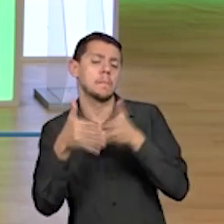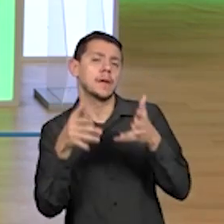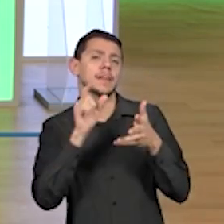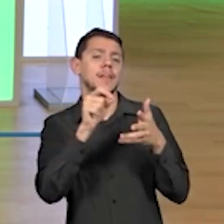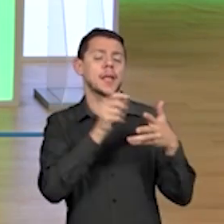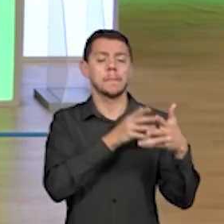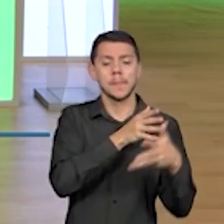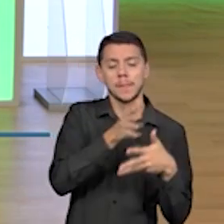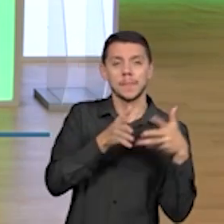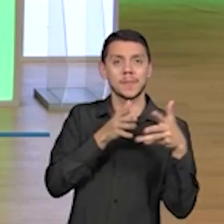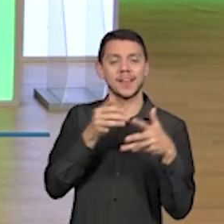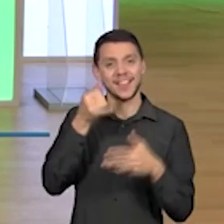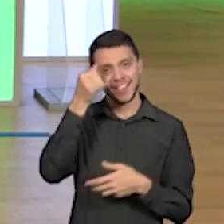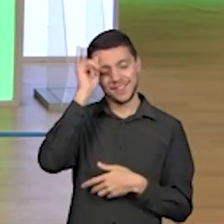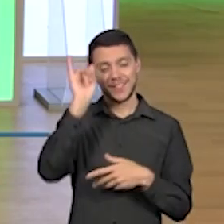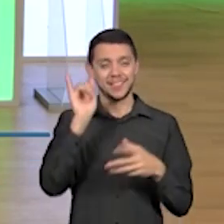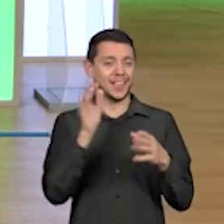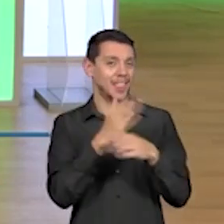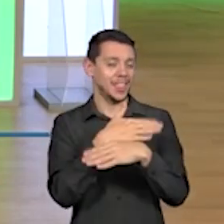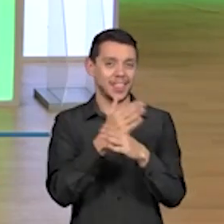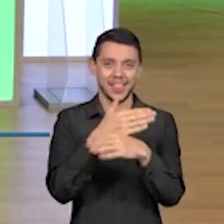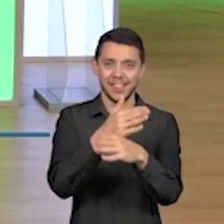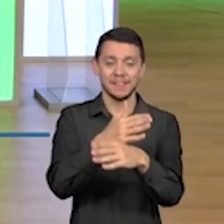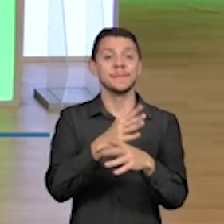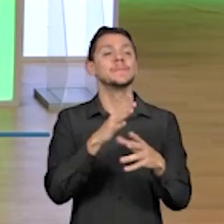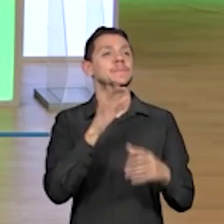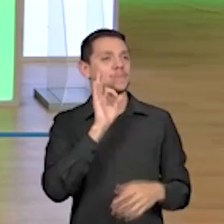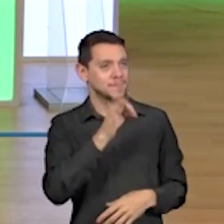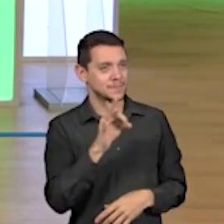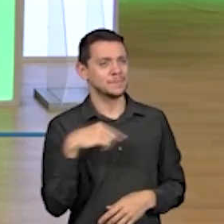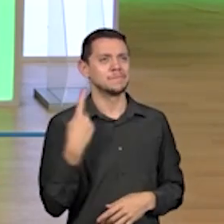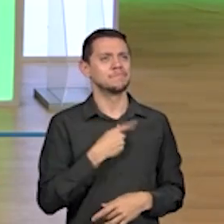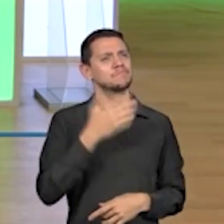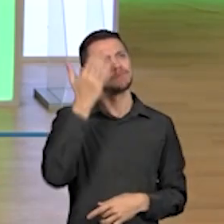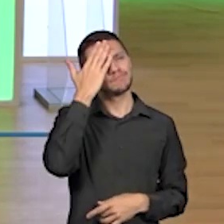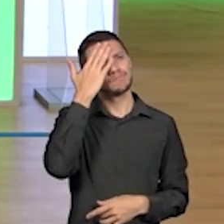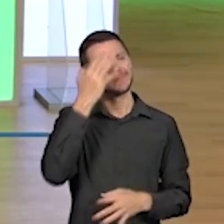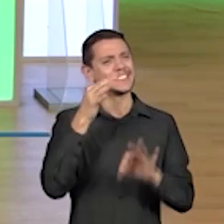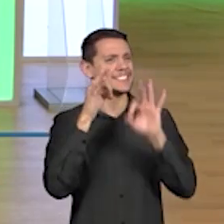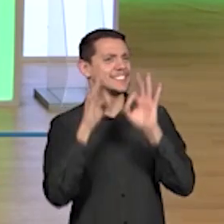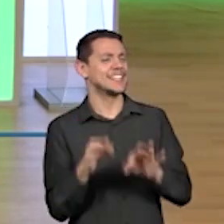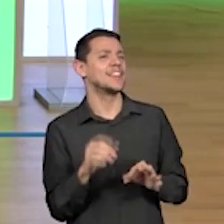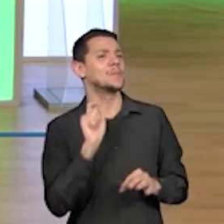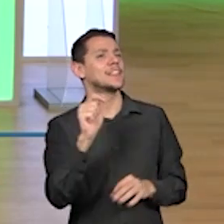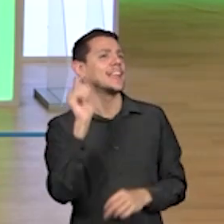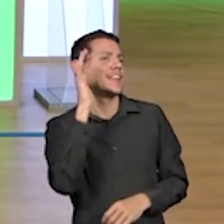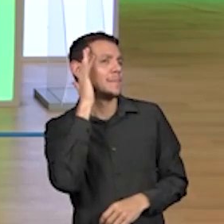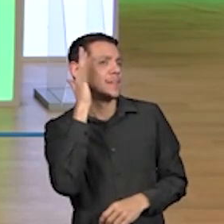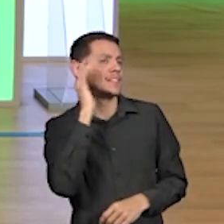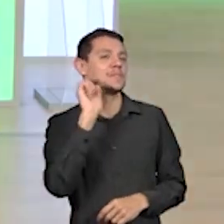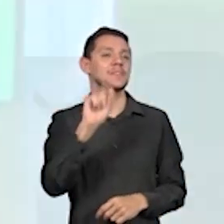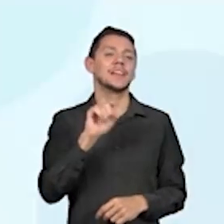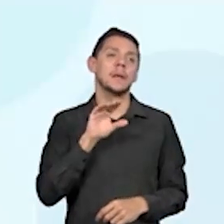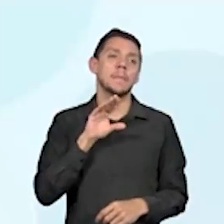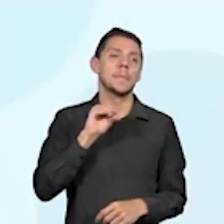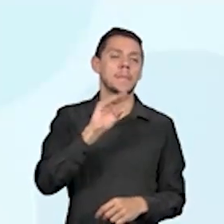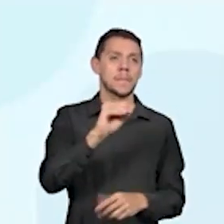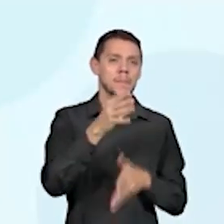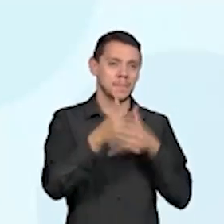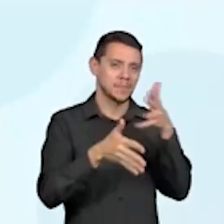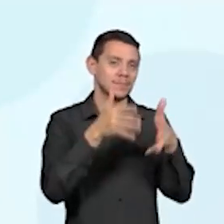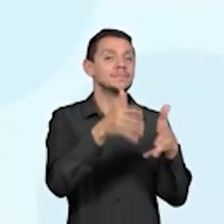E isso, para a história não ficar sem pé nem cabeça, a gente saber exatamente quem está dizendo ou quem que está pensando. Nesse caso aqui, eu